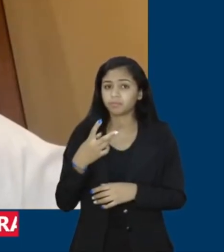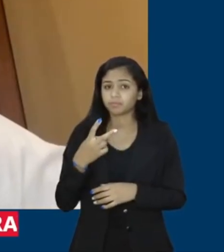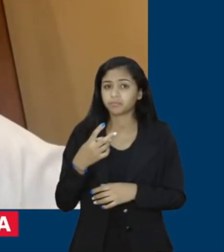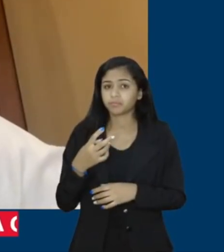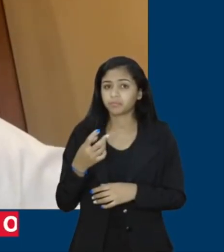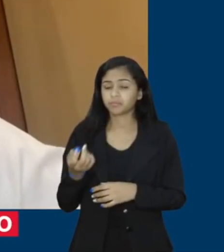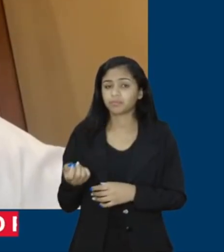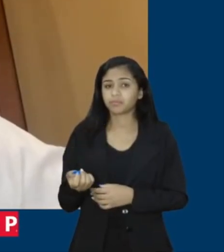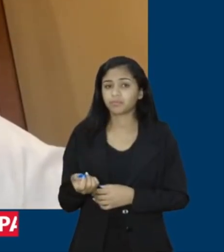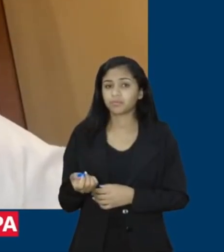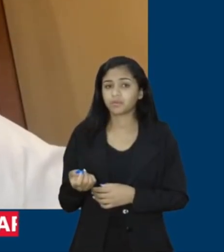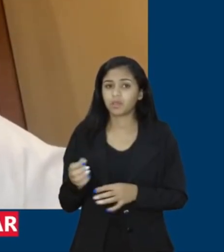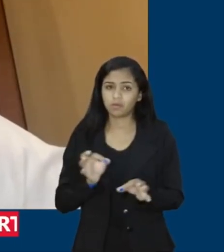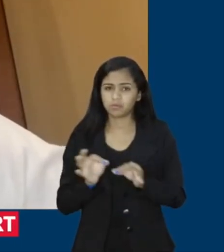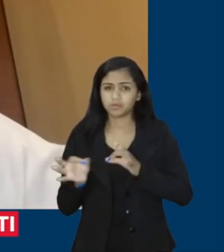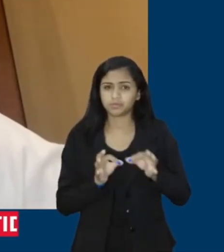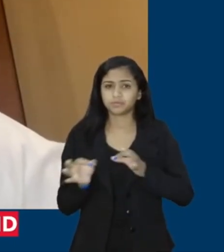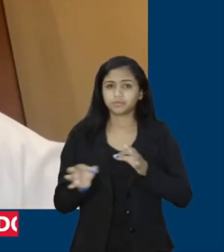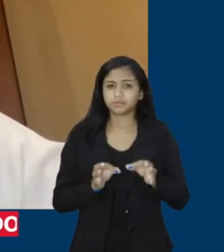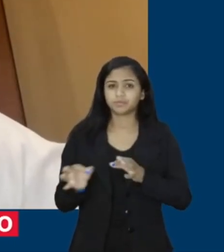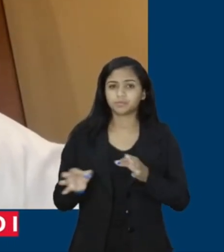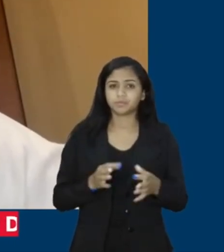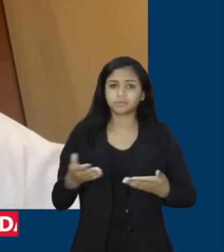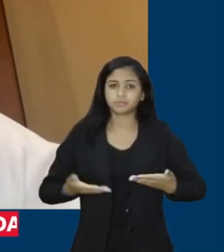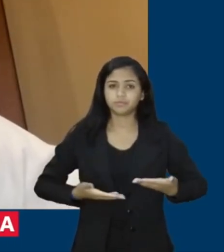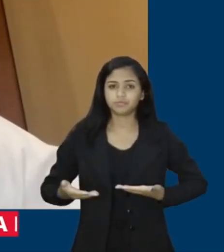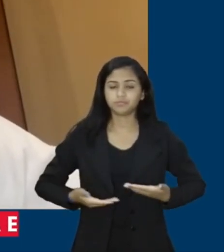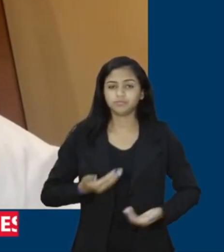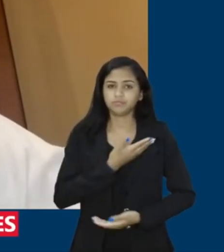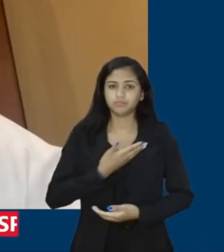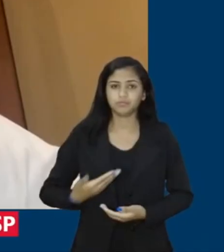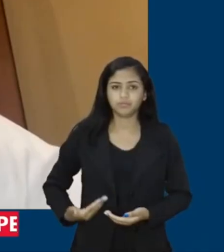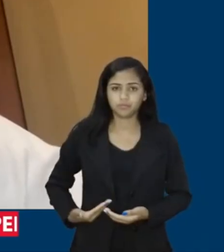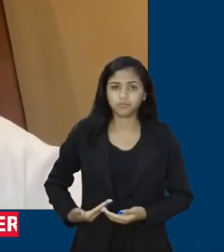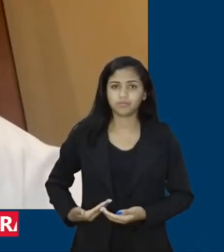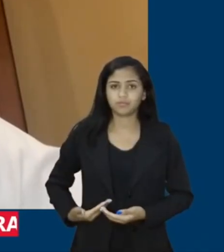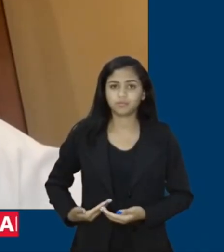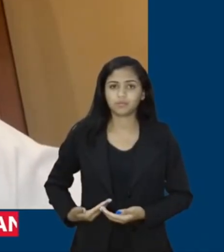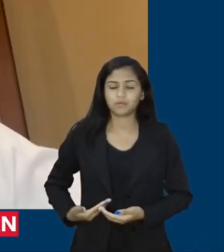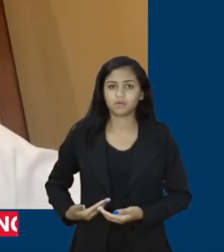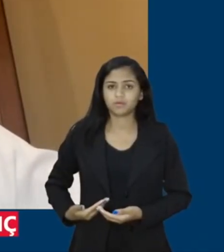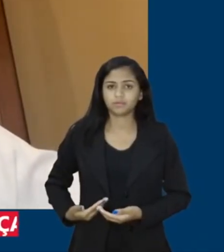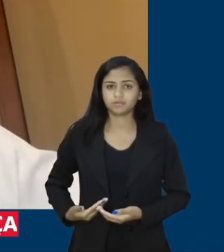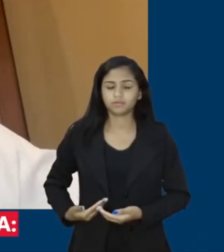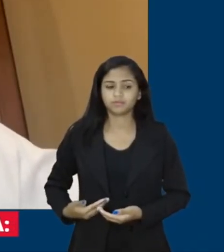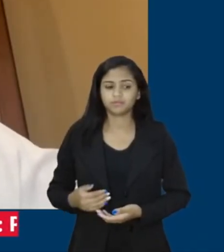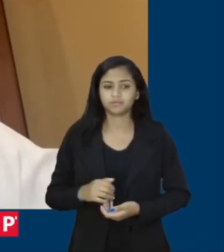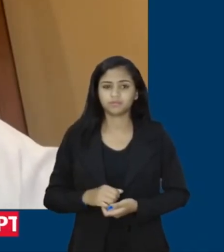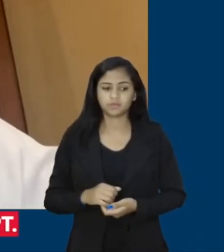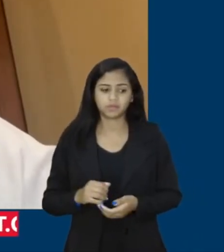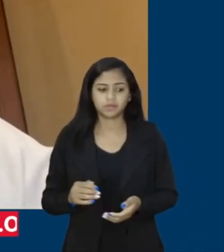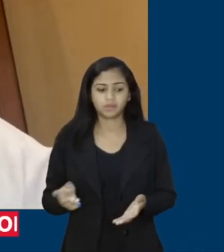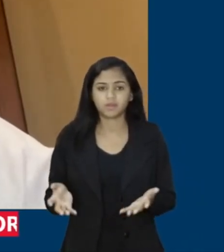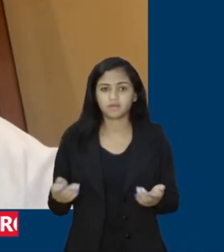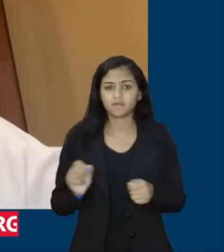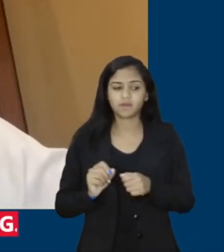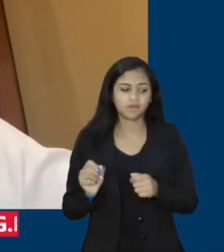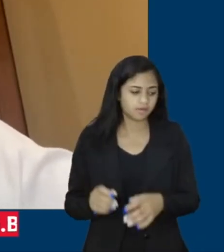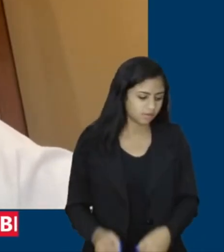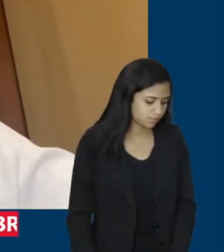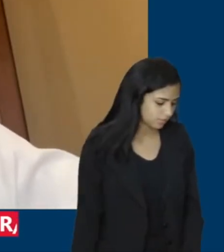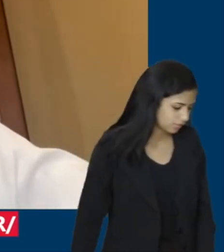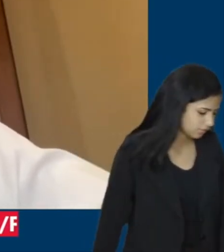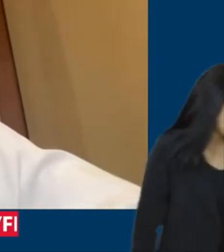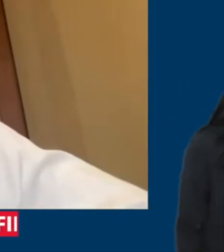garante o reajuste aos servidores públicos, vamos aprovar a medida provisória que estabelece o reajuste